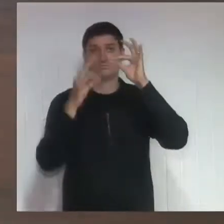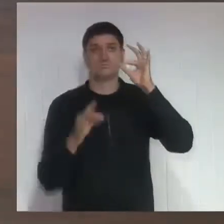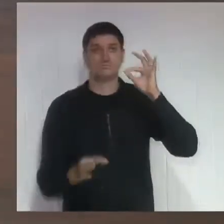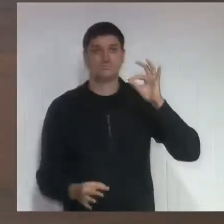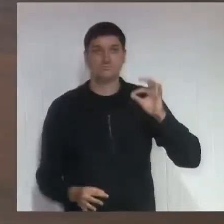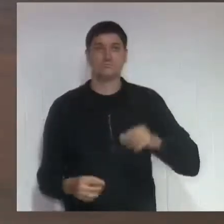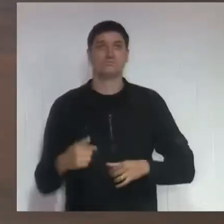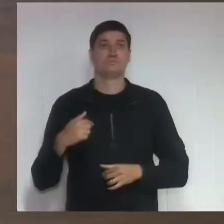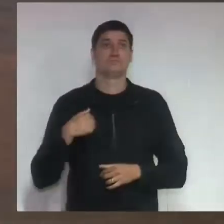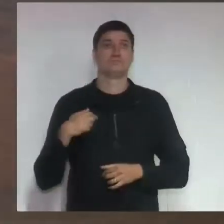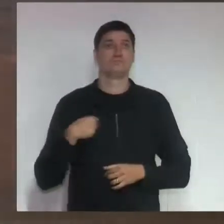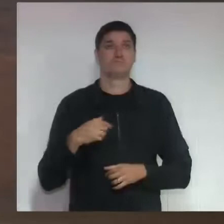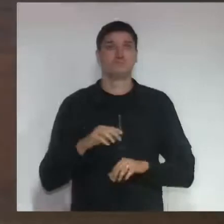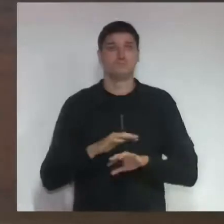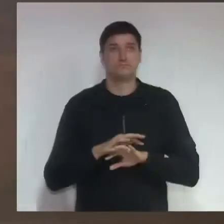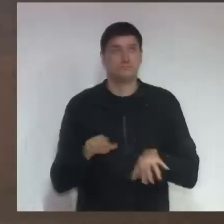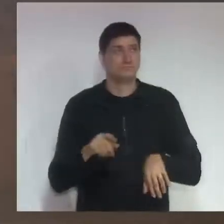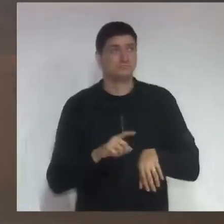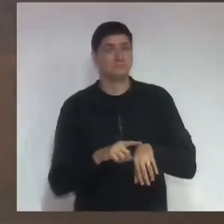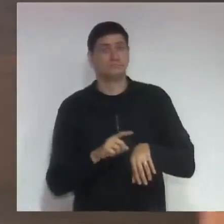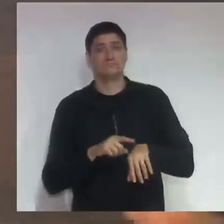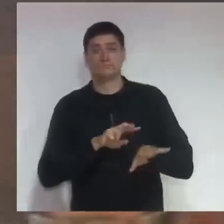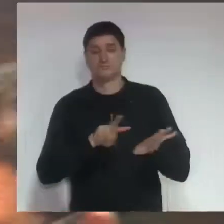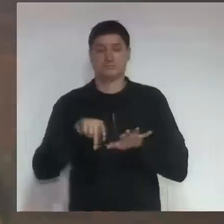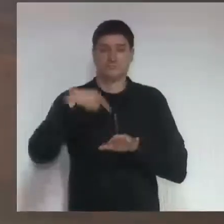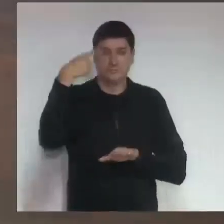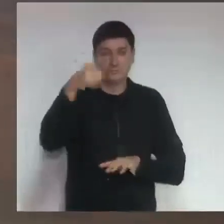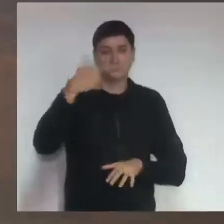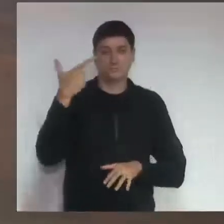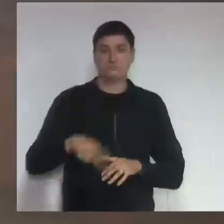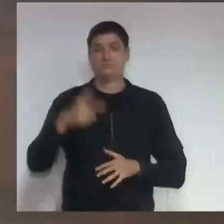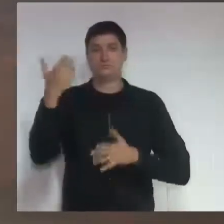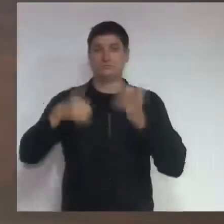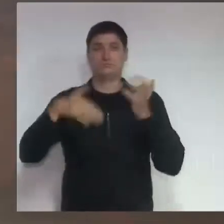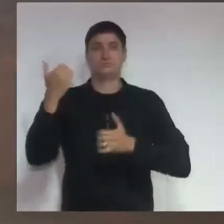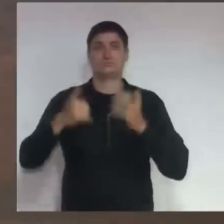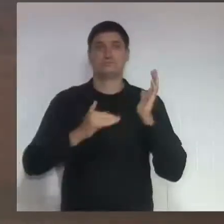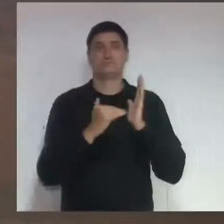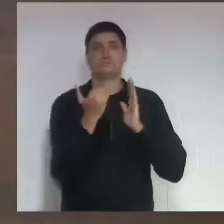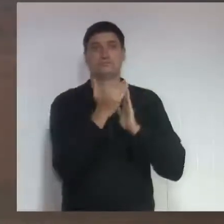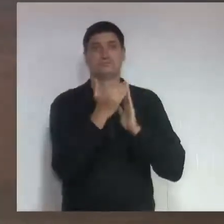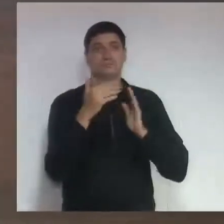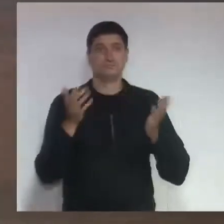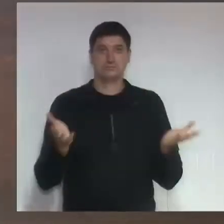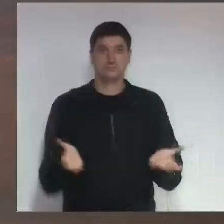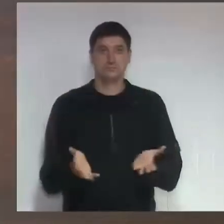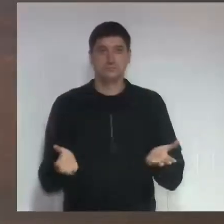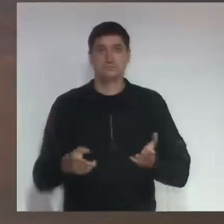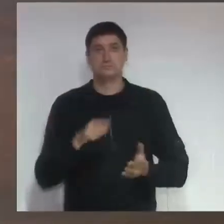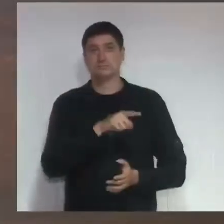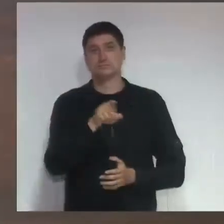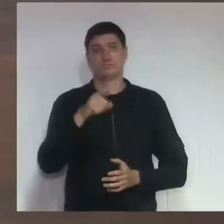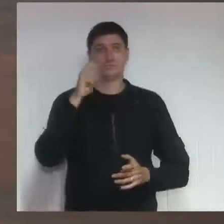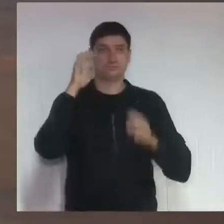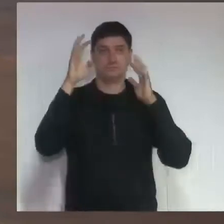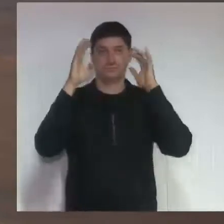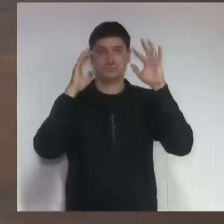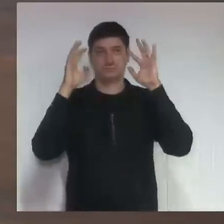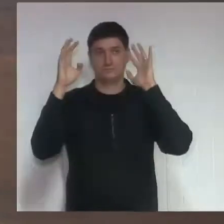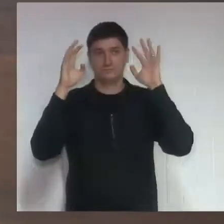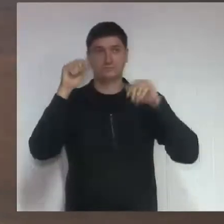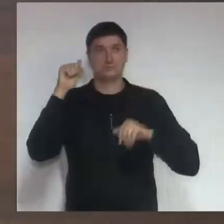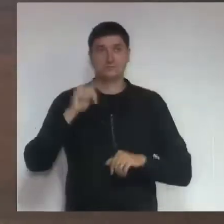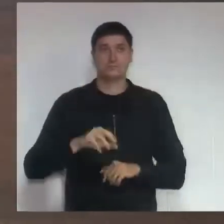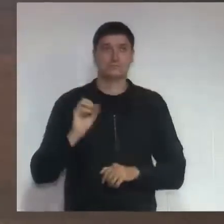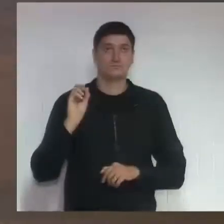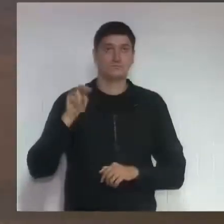eu vou usar mais um tempo na próxima semana, mas eu queria trazer aqui uma reflexão da própria